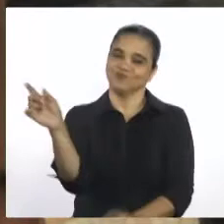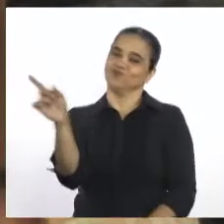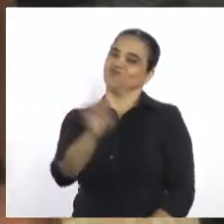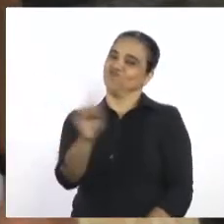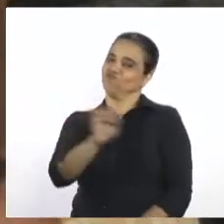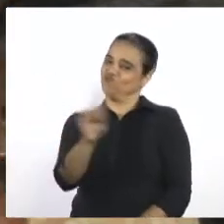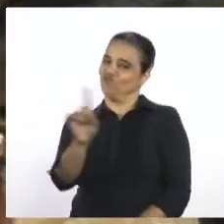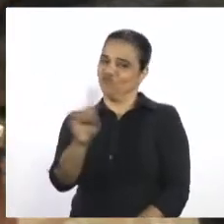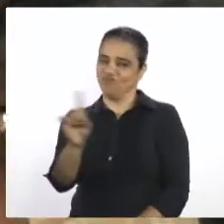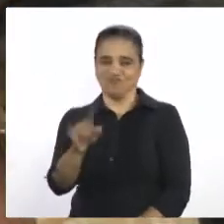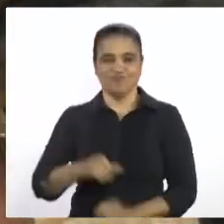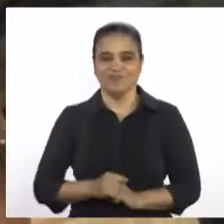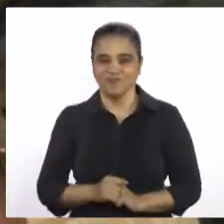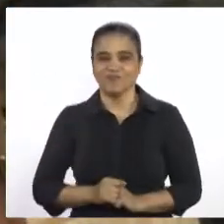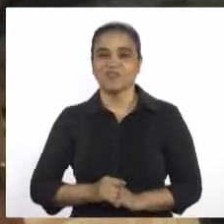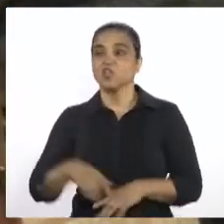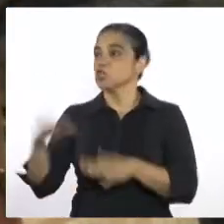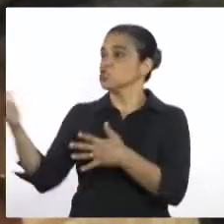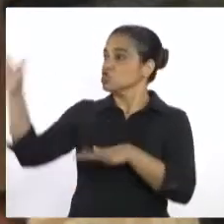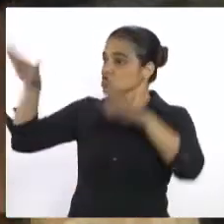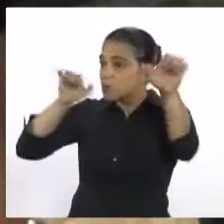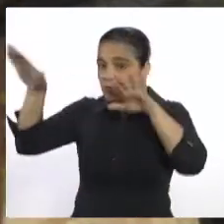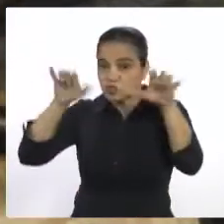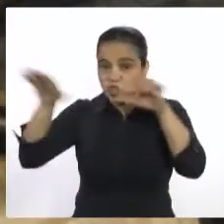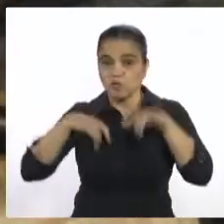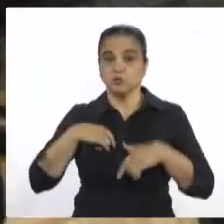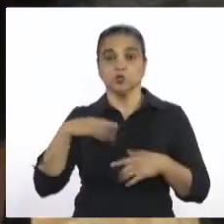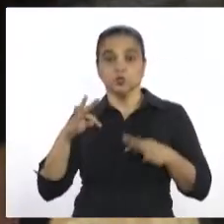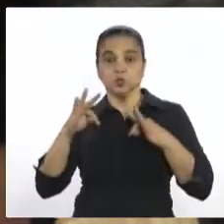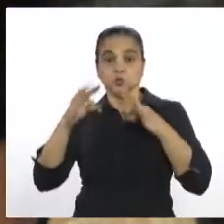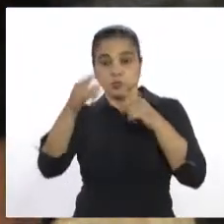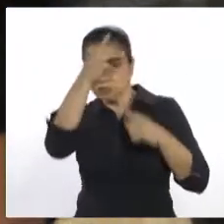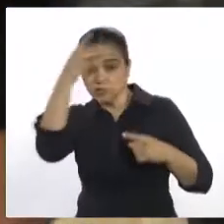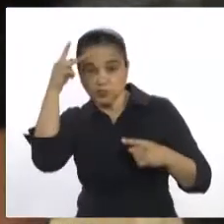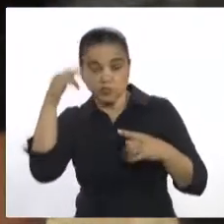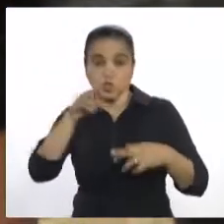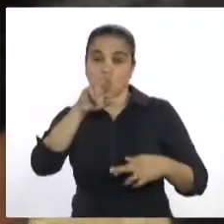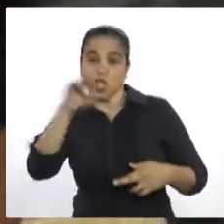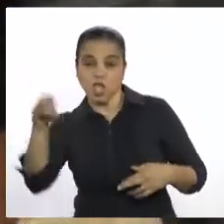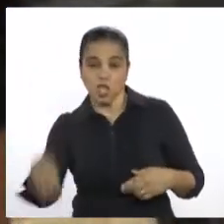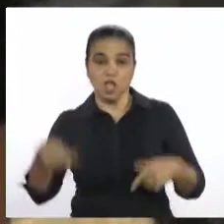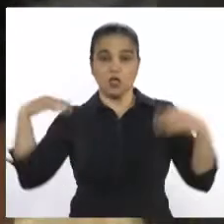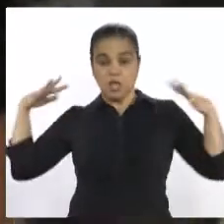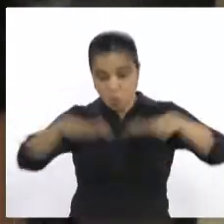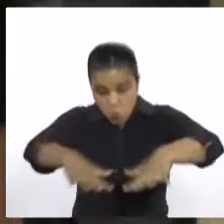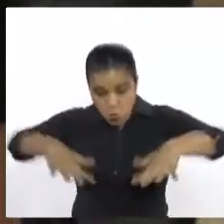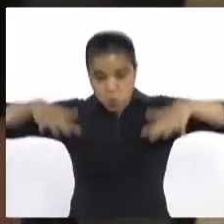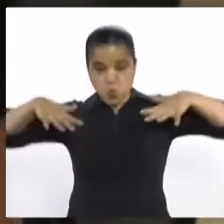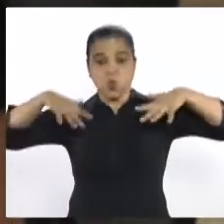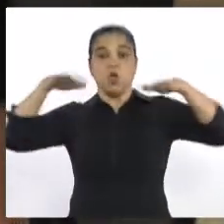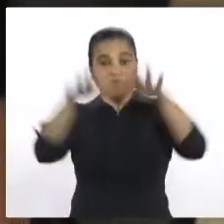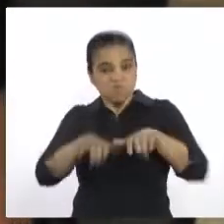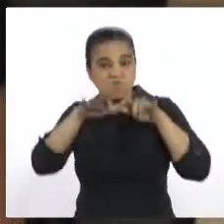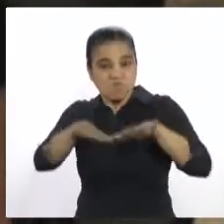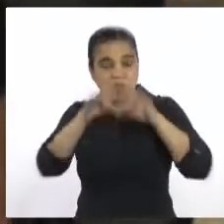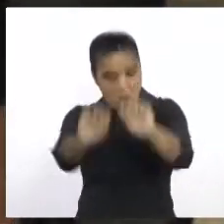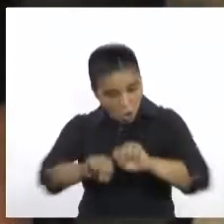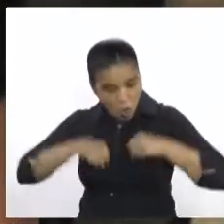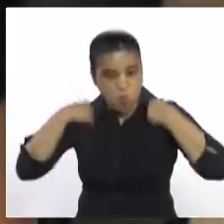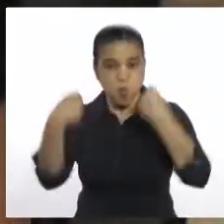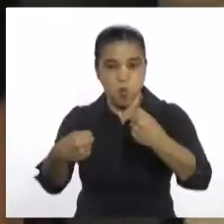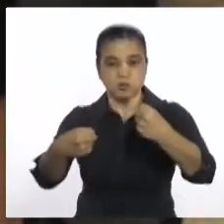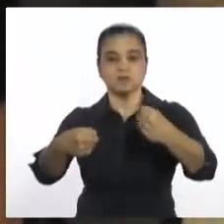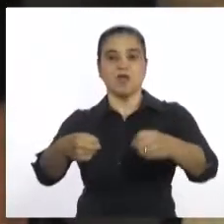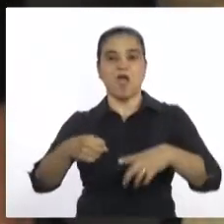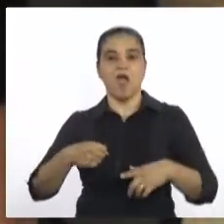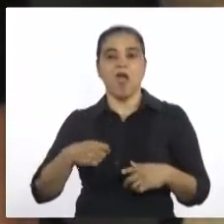convocar a toda a população fluminense para se fazer presente nessa Assembleia. Vamos gritar! O